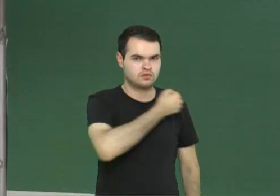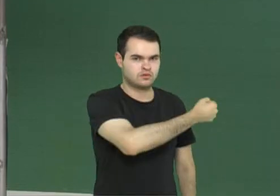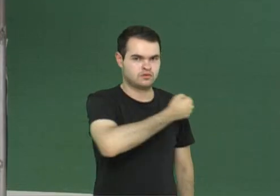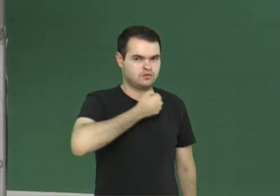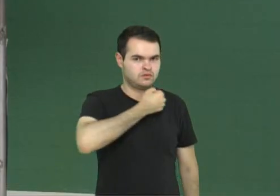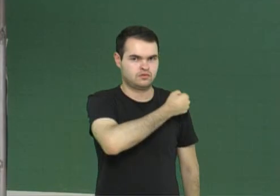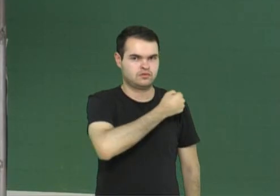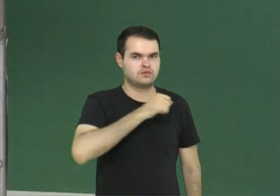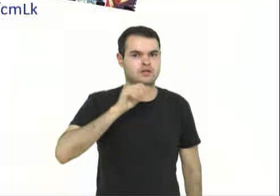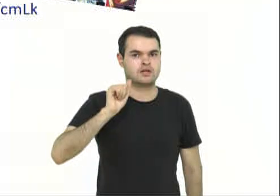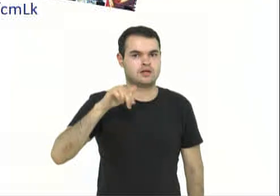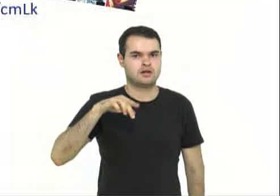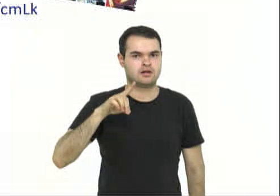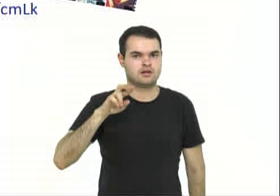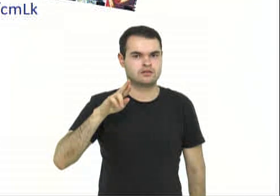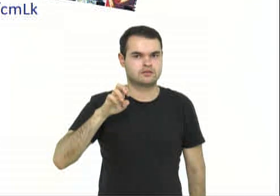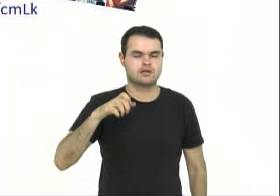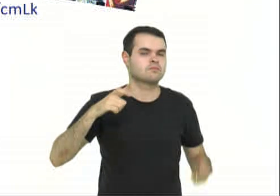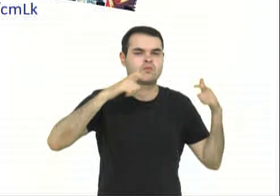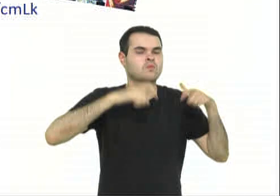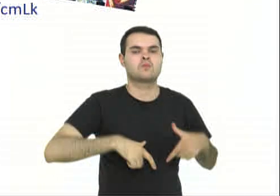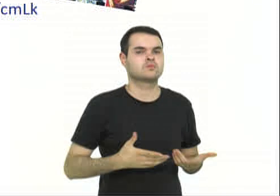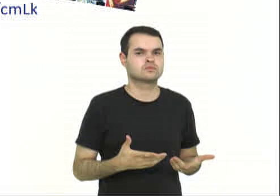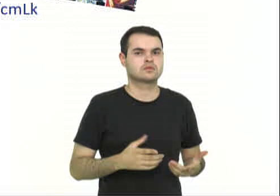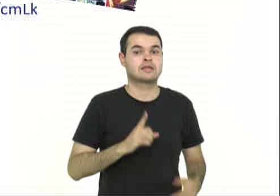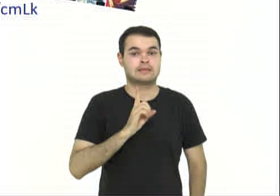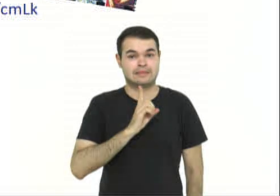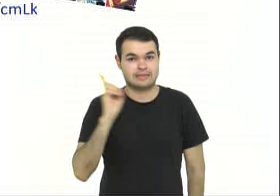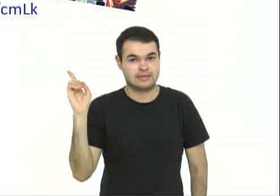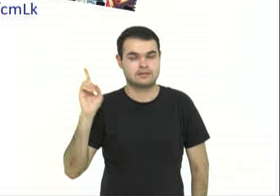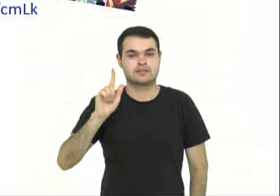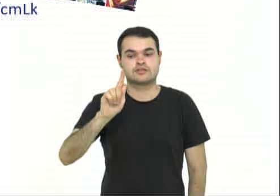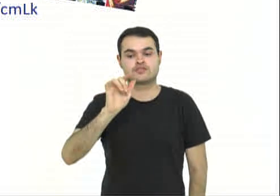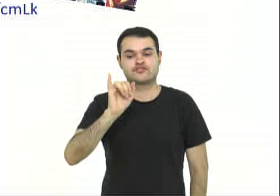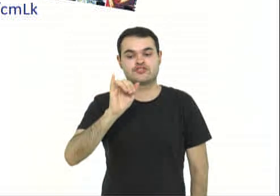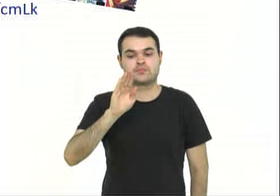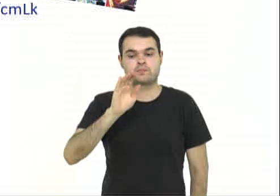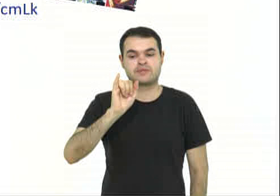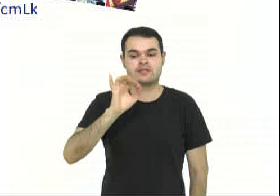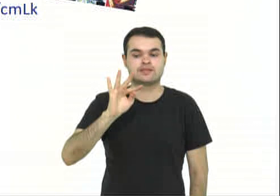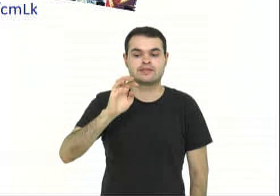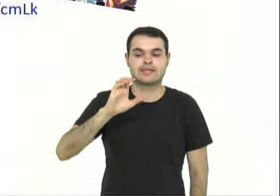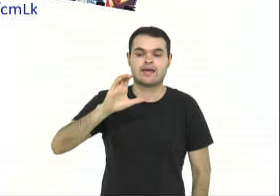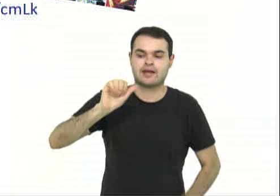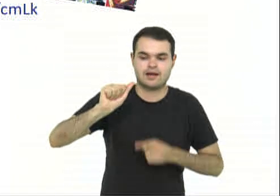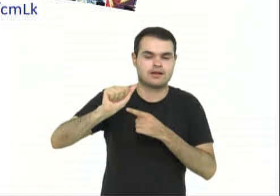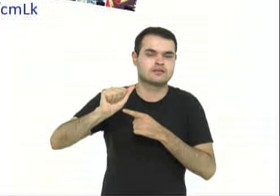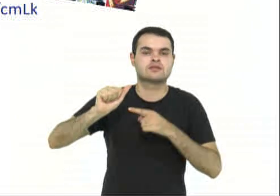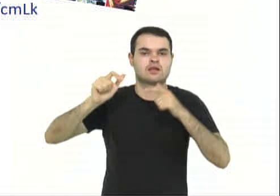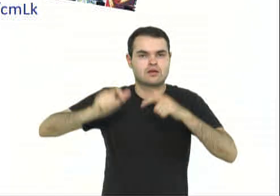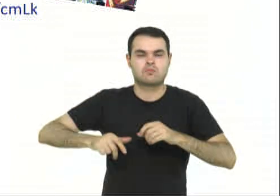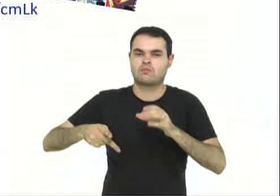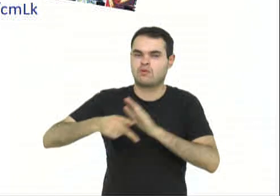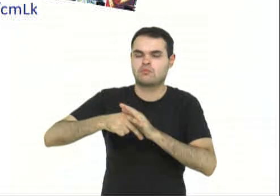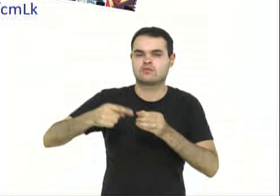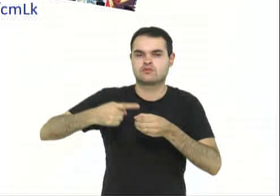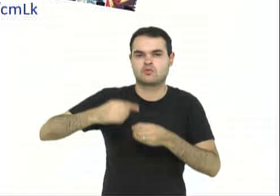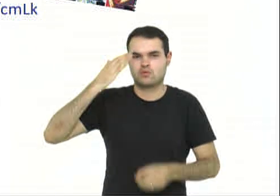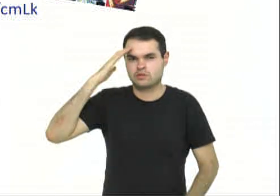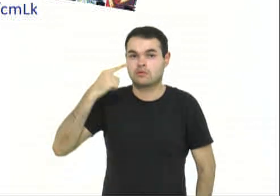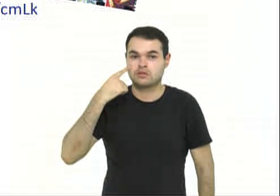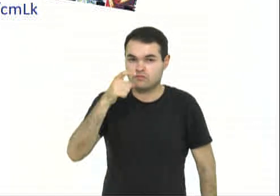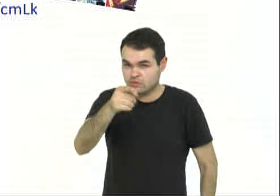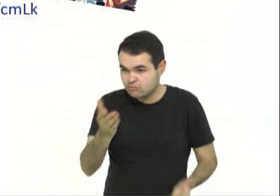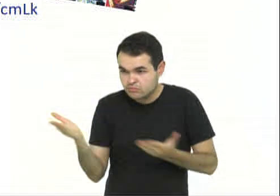o quadrinista André Calimã? Lá na Gibiteca de Curitiba, um lugar muito interessante, vale a pena você conhecer. E